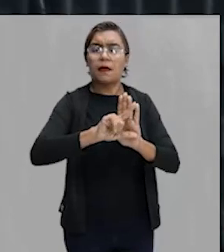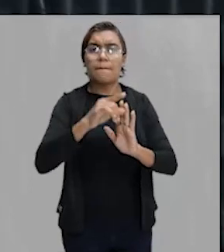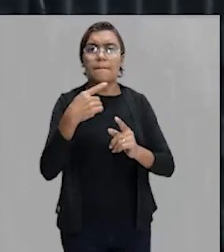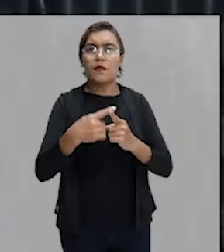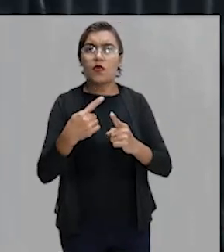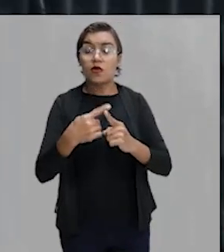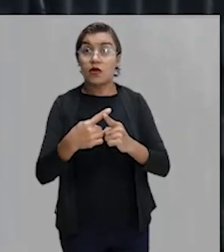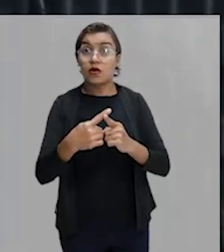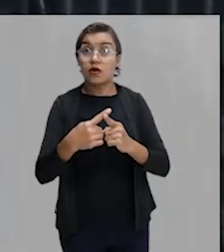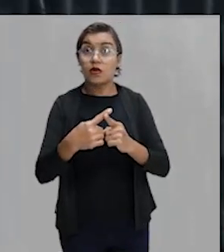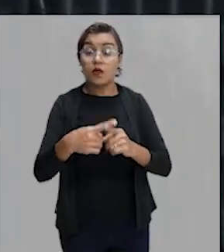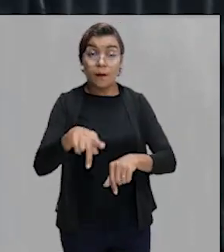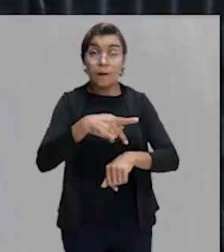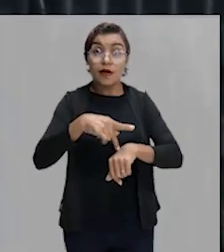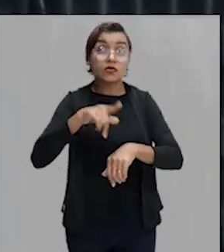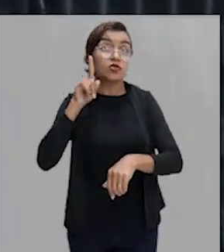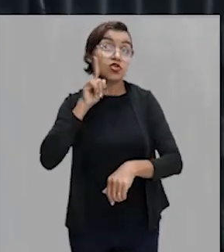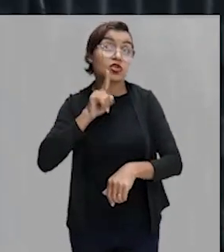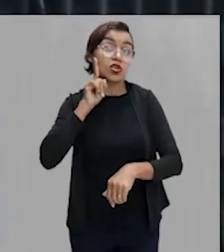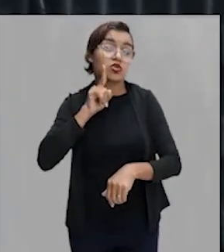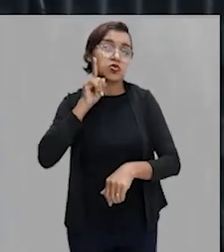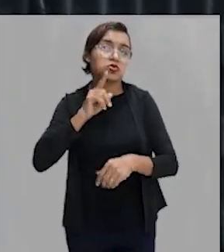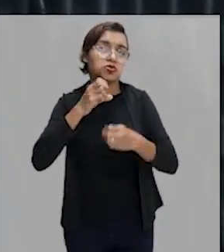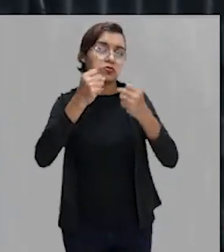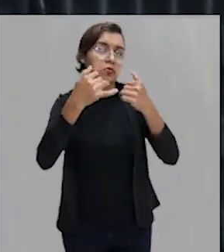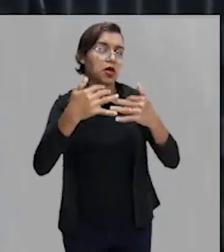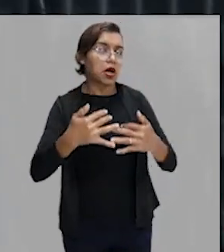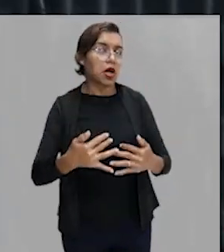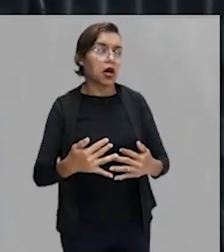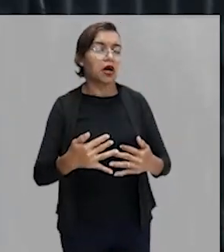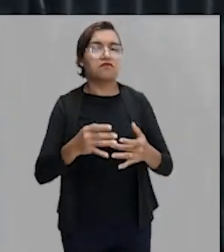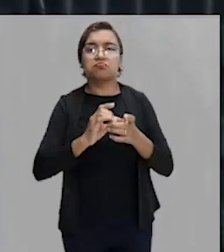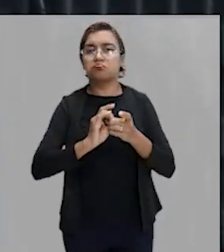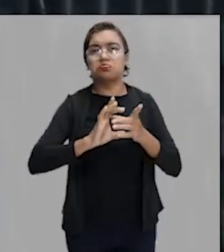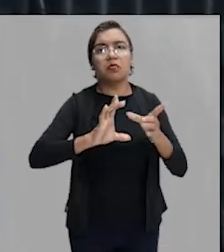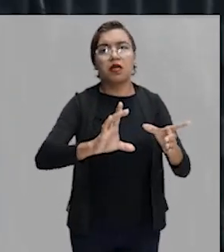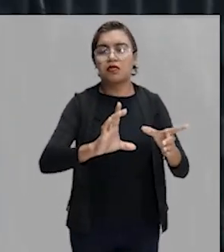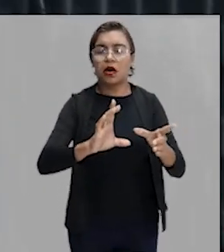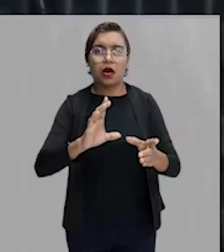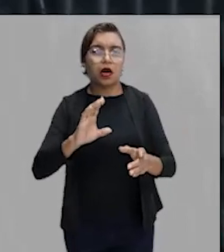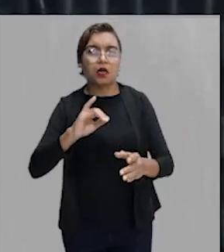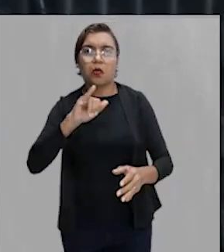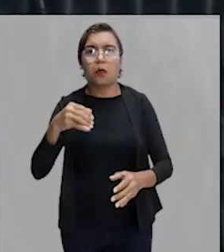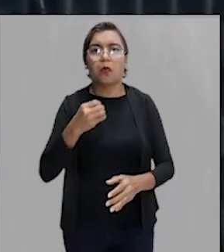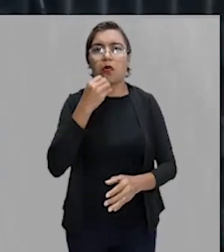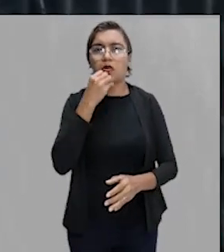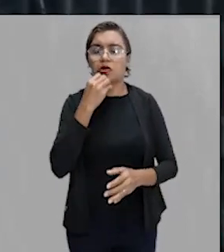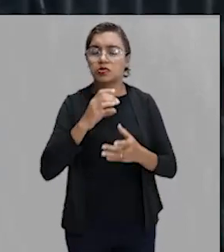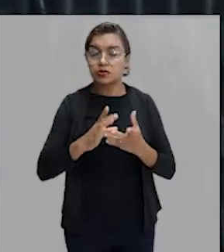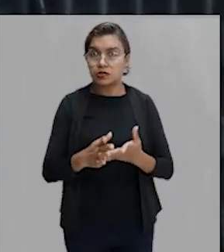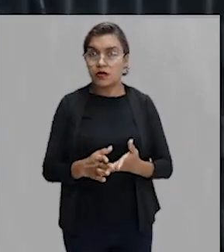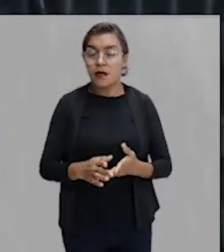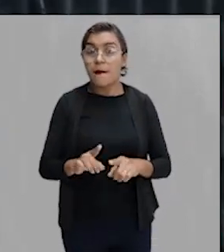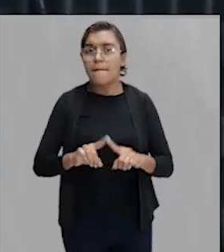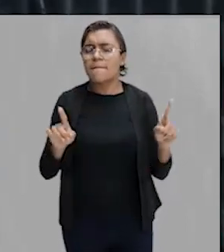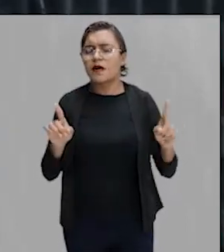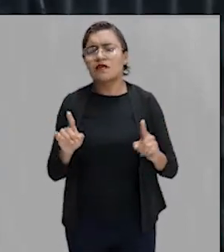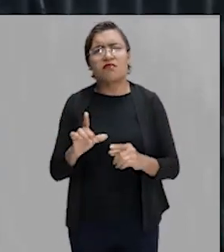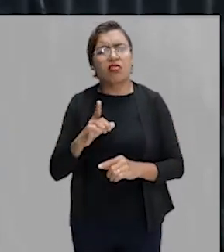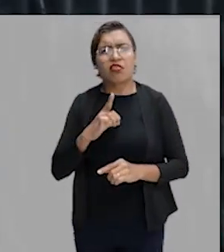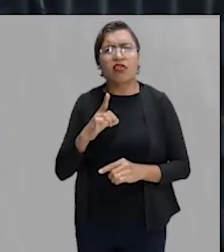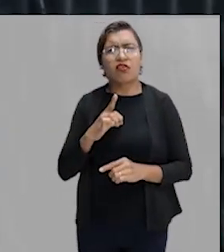Unidos propagava politicamente, ideologicamente, a terra da liberdade, das oportunidades, da democracia. Então ficava meio